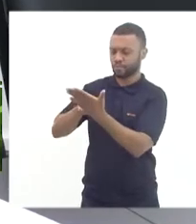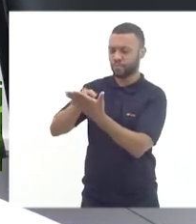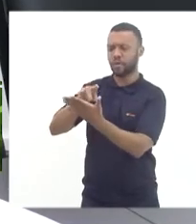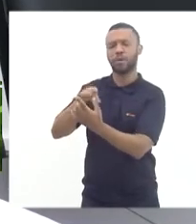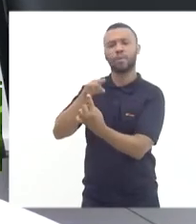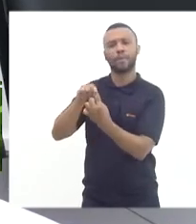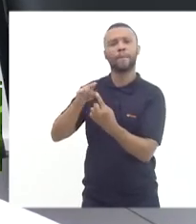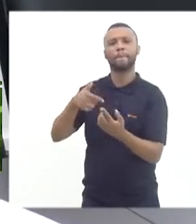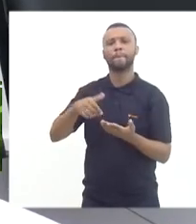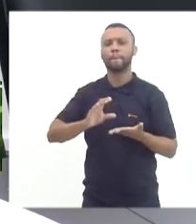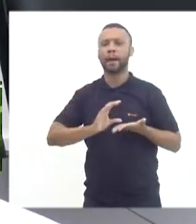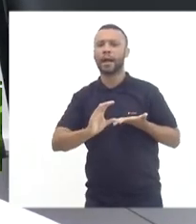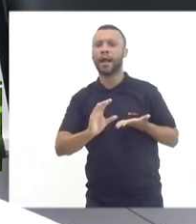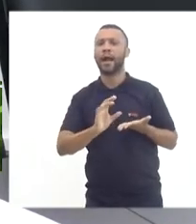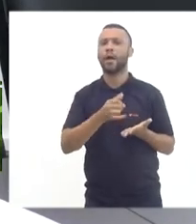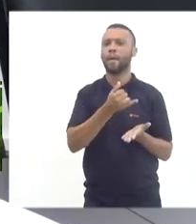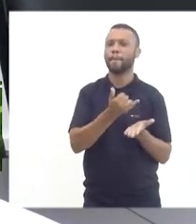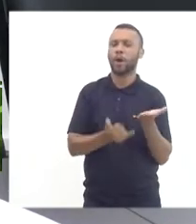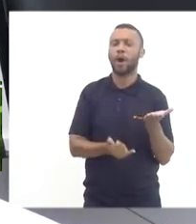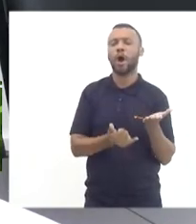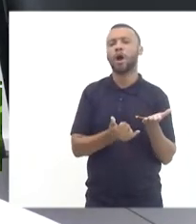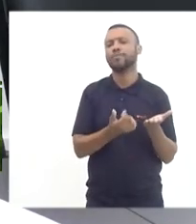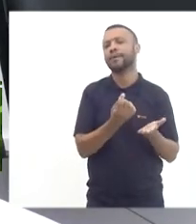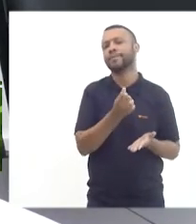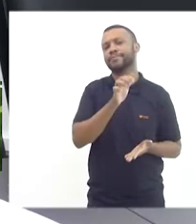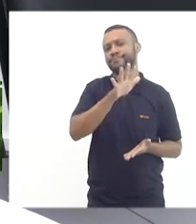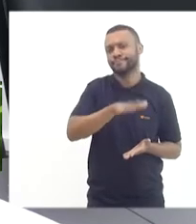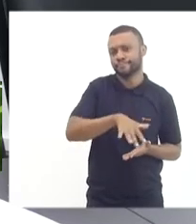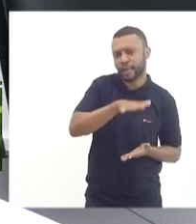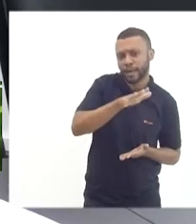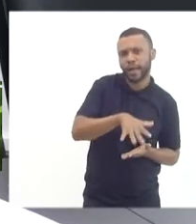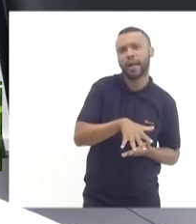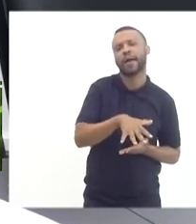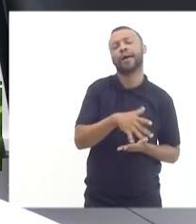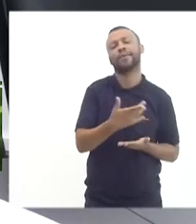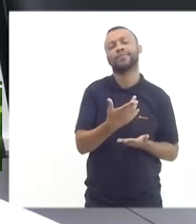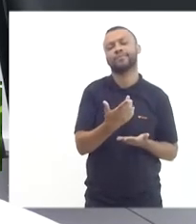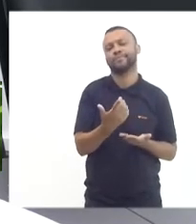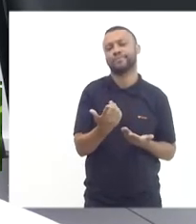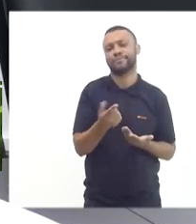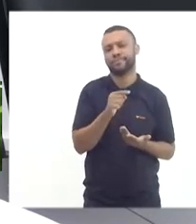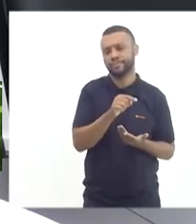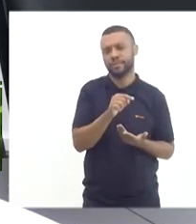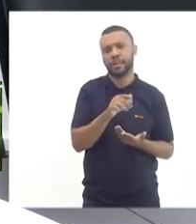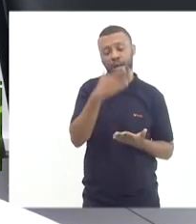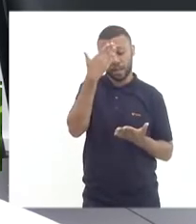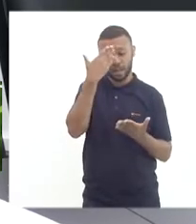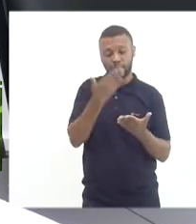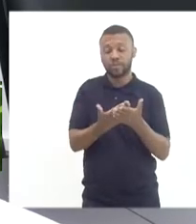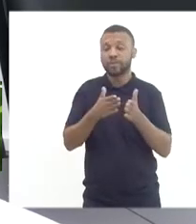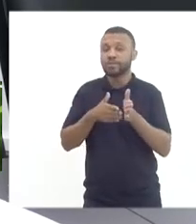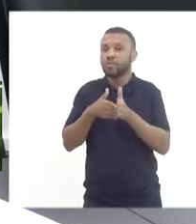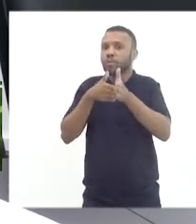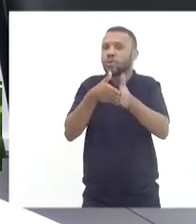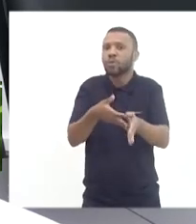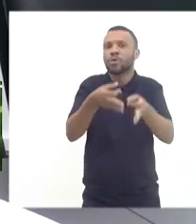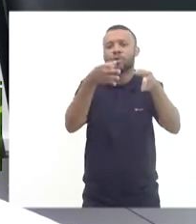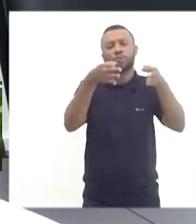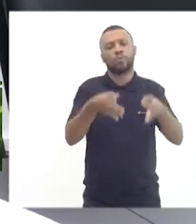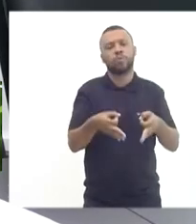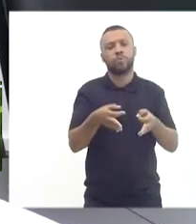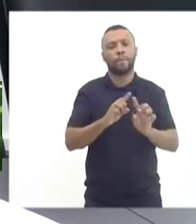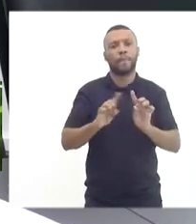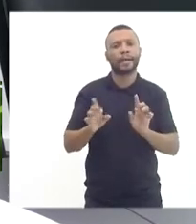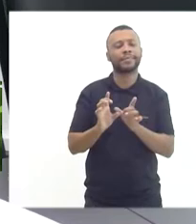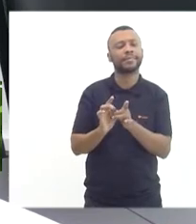pagar o tributo de uma forma menos onerosa ou menos custosa para ele, eu acho que tem que ter todo o rigor. Agora, a gente deixar na